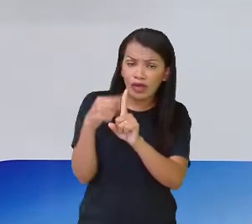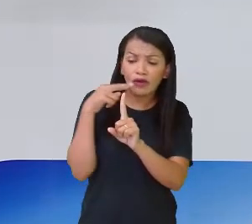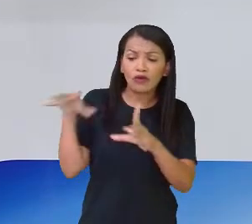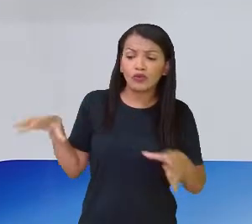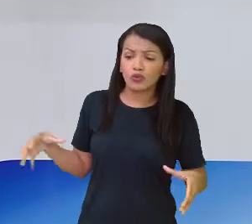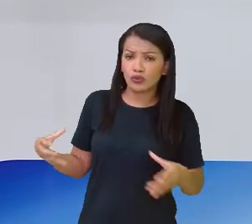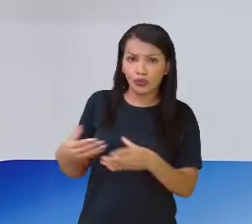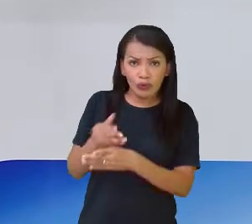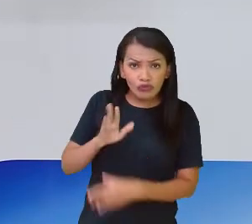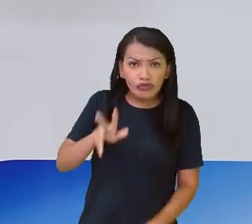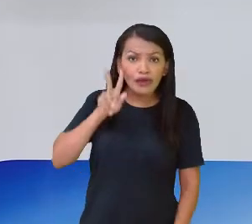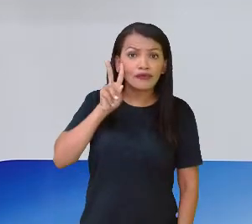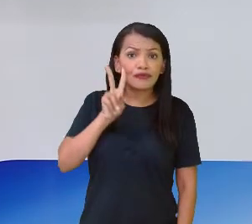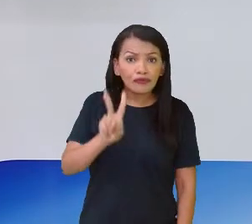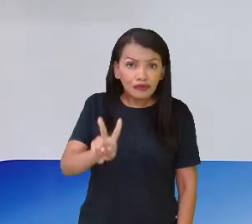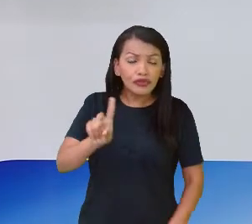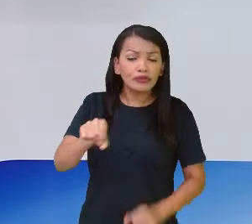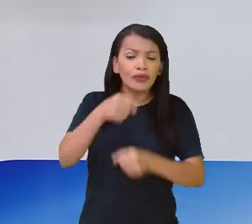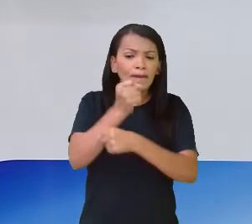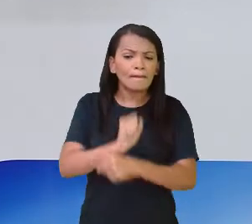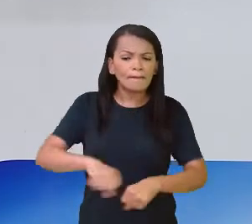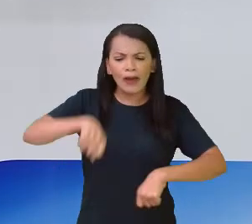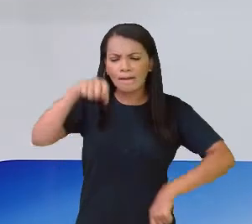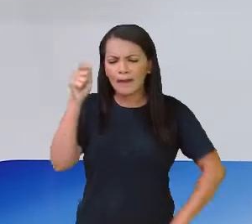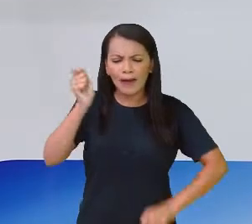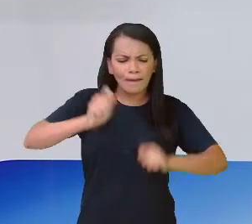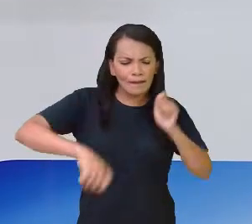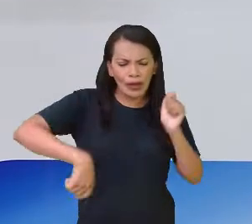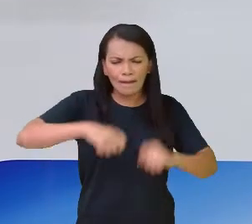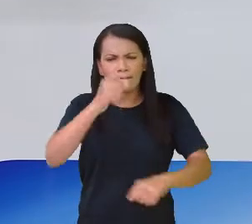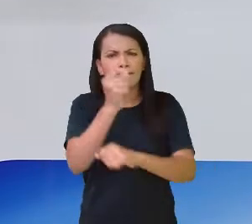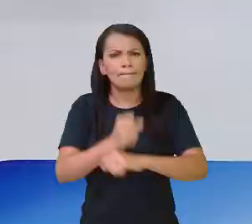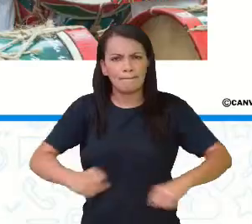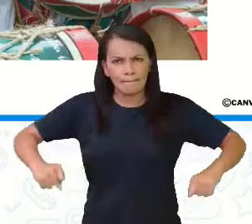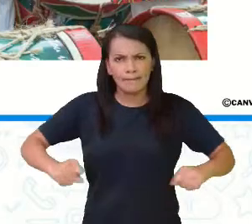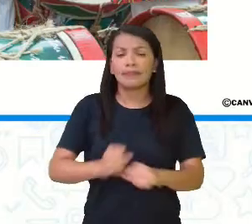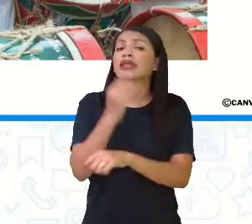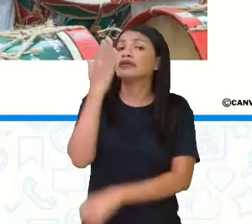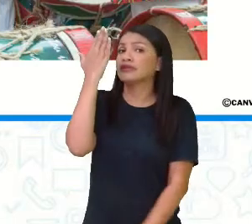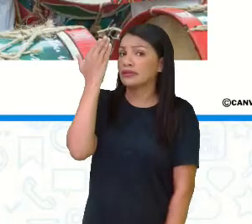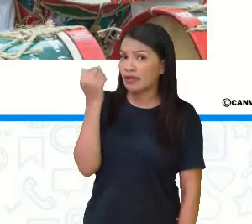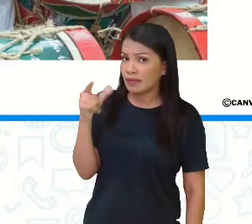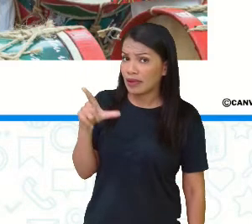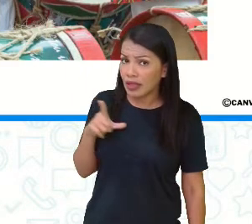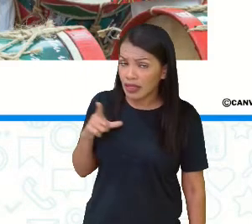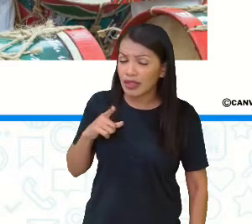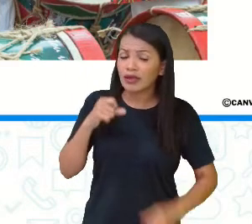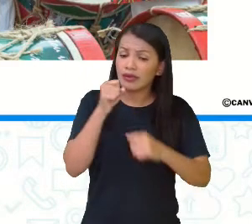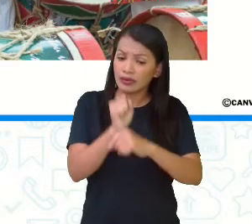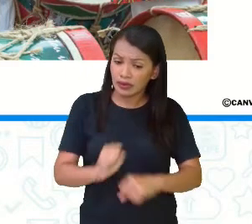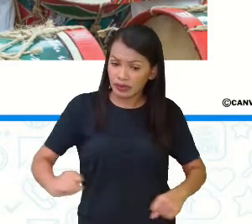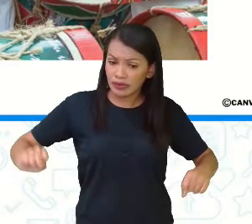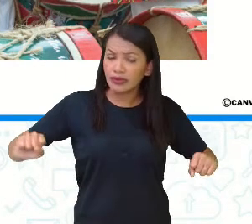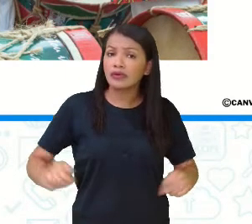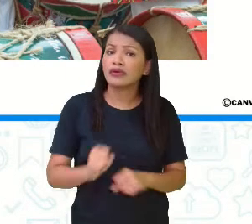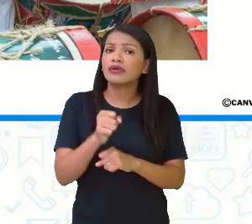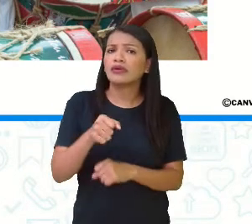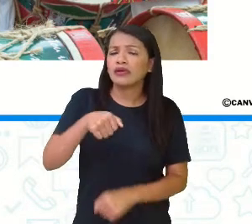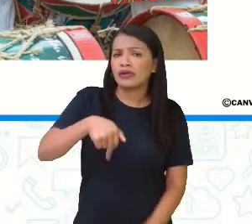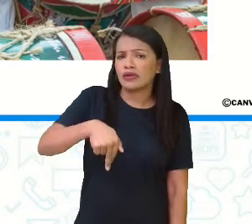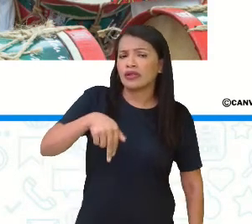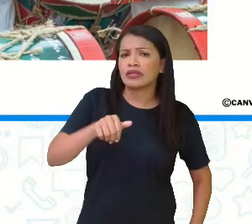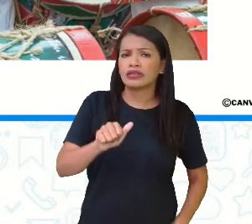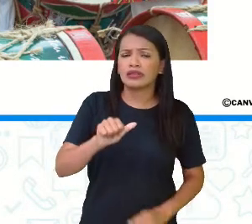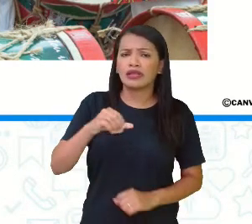presenciaram uma apresentação do maracatu? Saibam que é bom a gente salientar que existe o maracatu nação, maracatu do